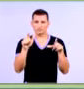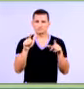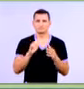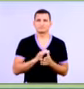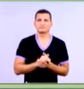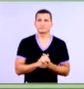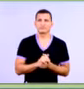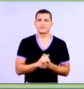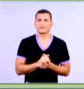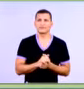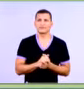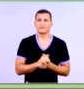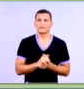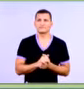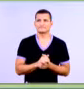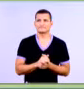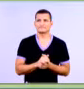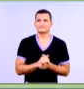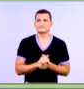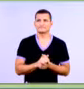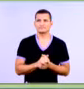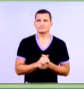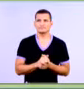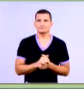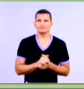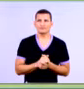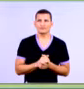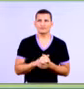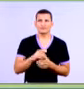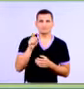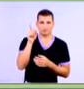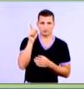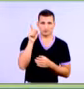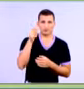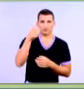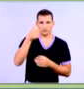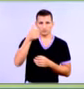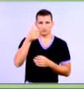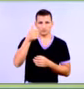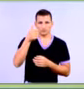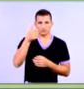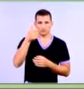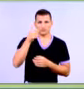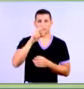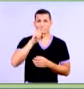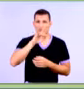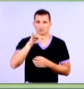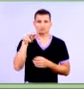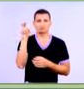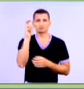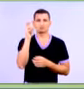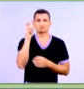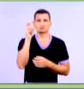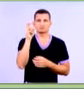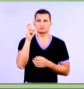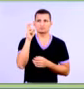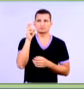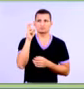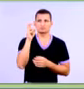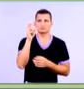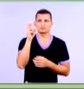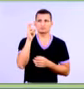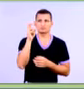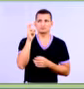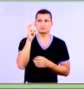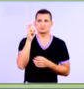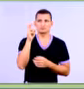o seguinte, olha, esse posição 1 aqui vai receber o 5, que é o primeiro disponível aqui, né? E